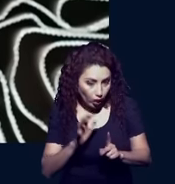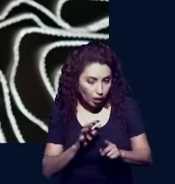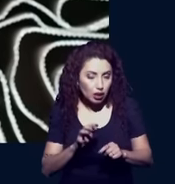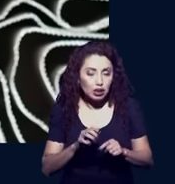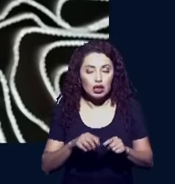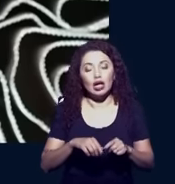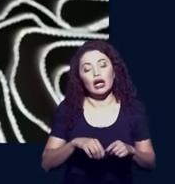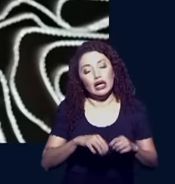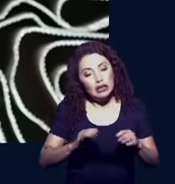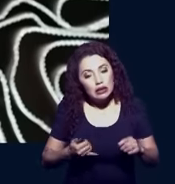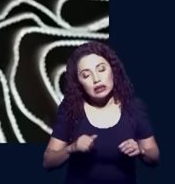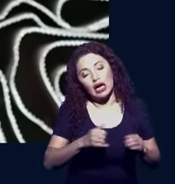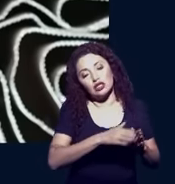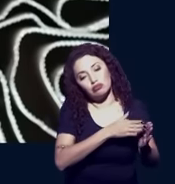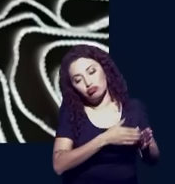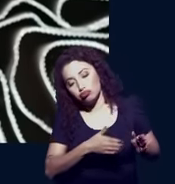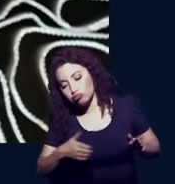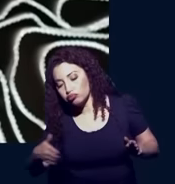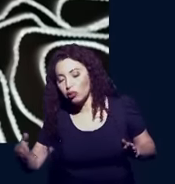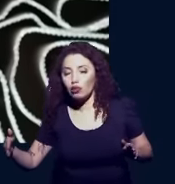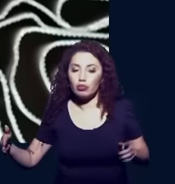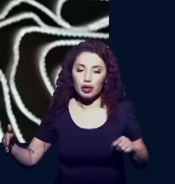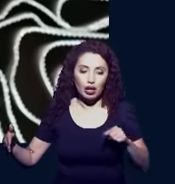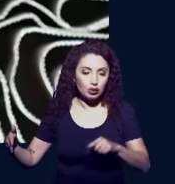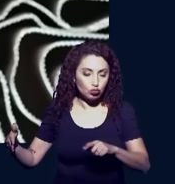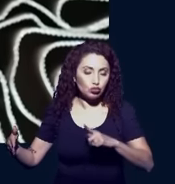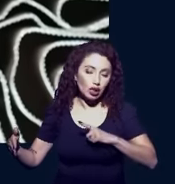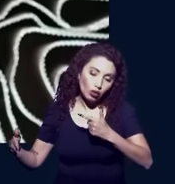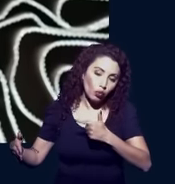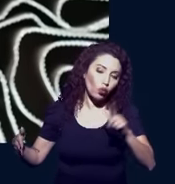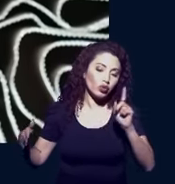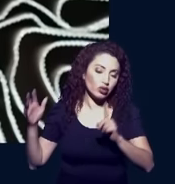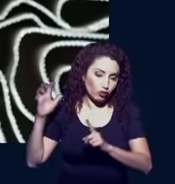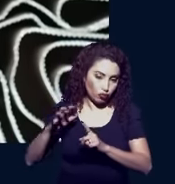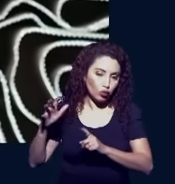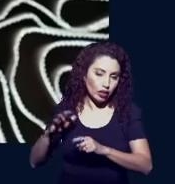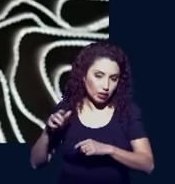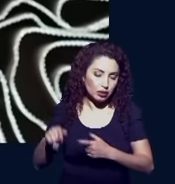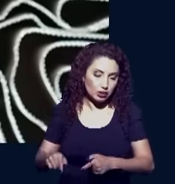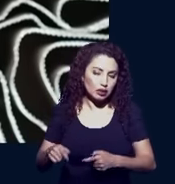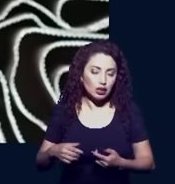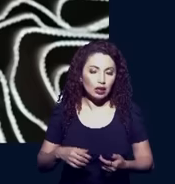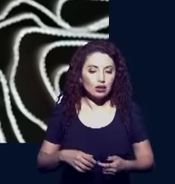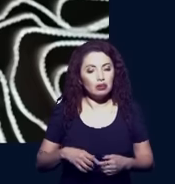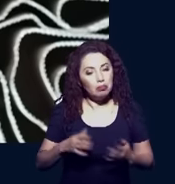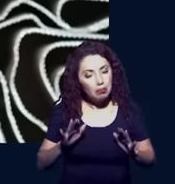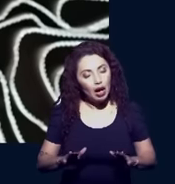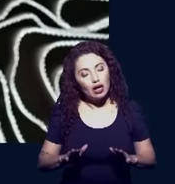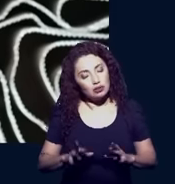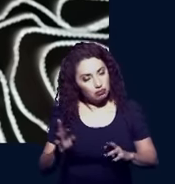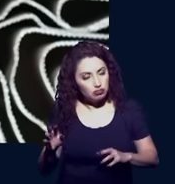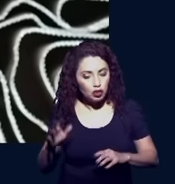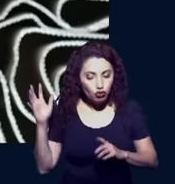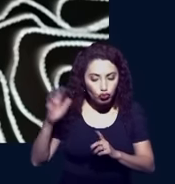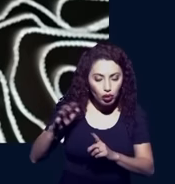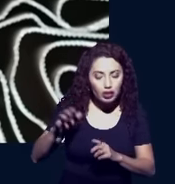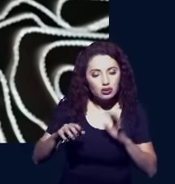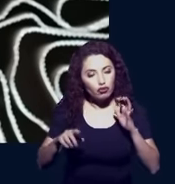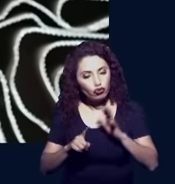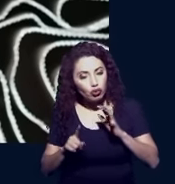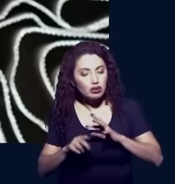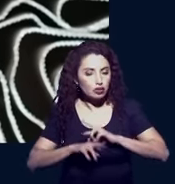prazo sofrem outras influências aqui elas também nos influenciam de maneira diferente O primeiro é